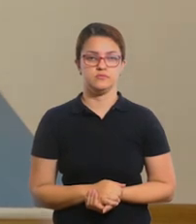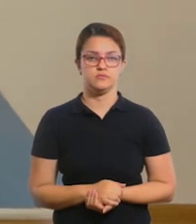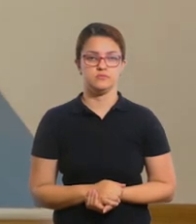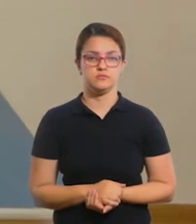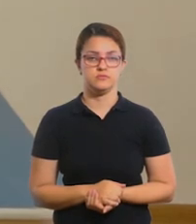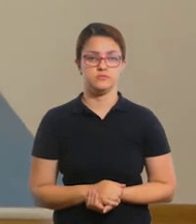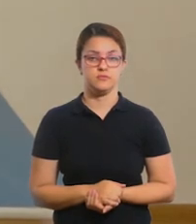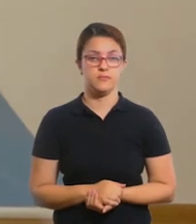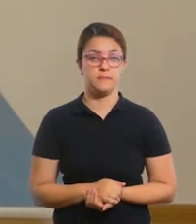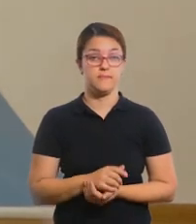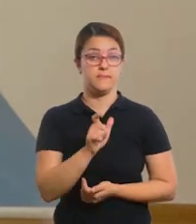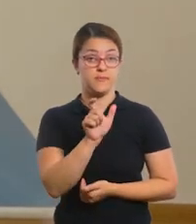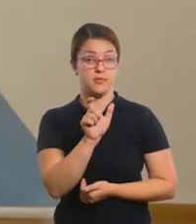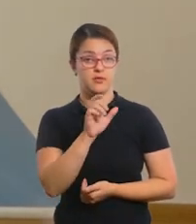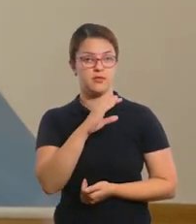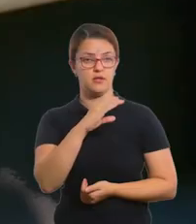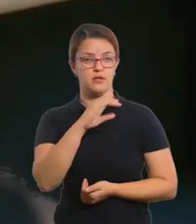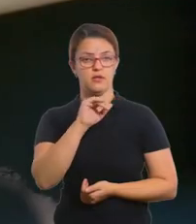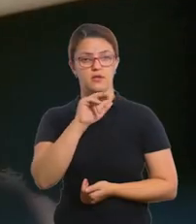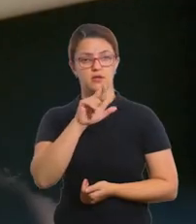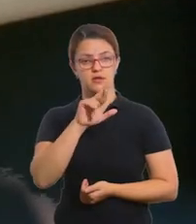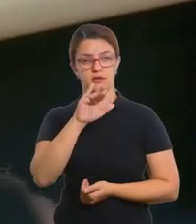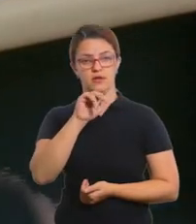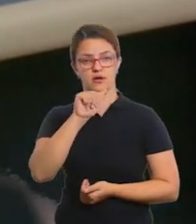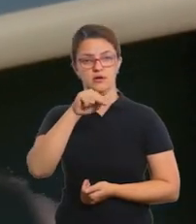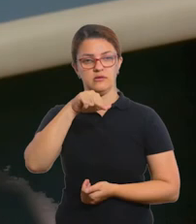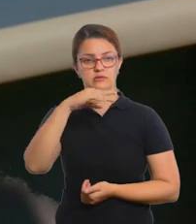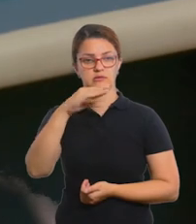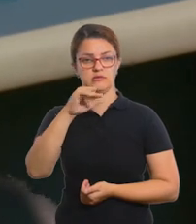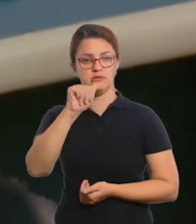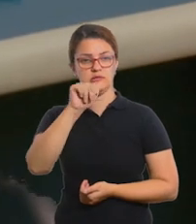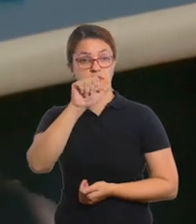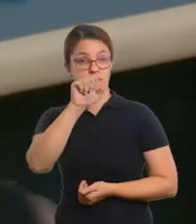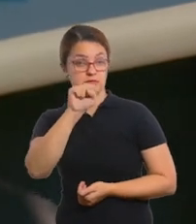última palavra, crianças.